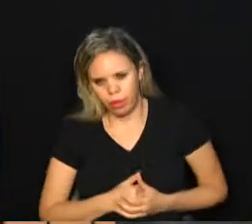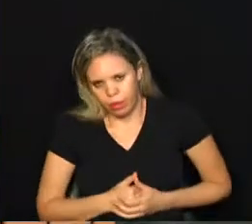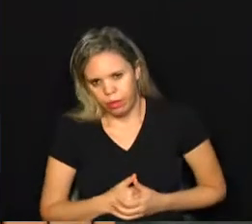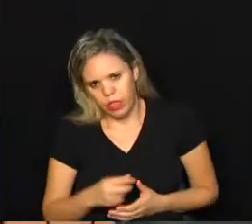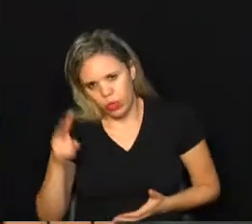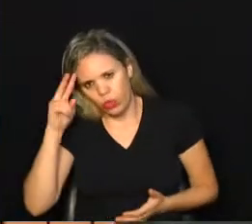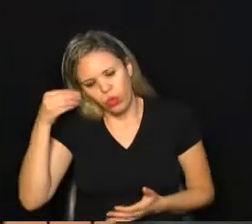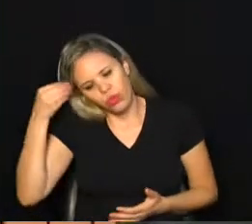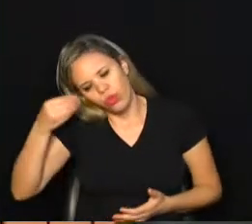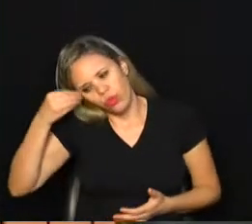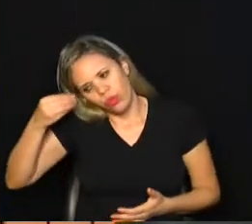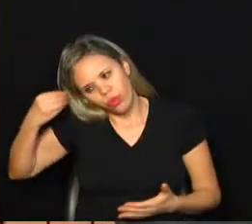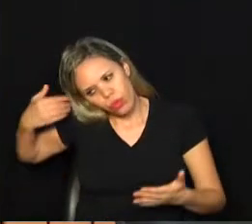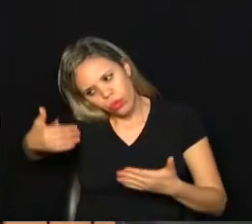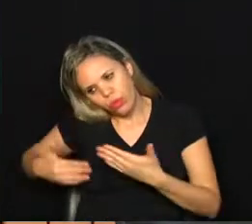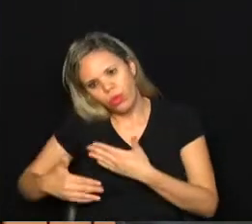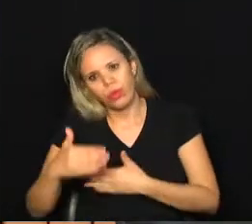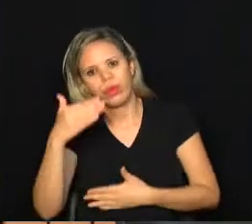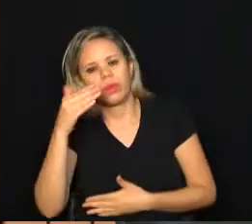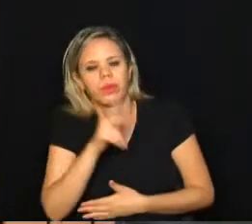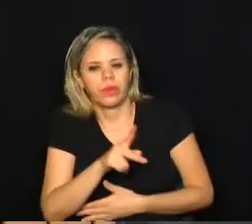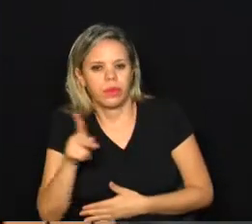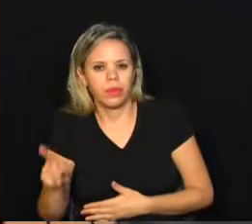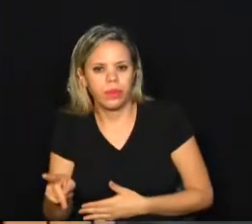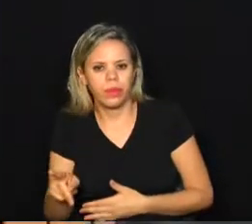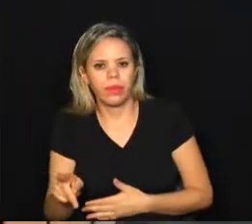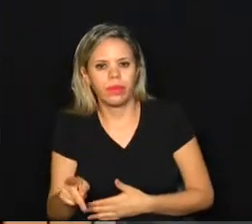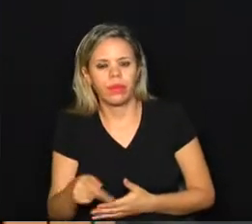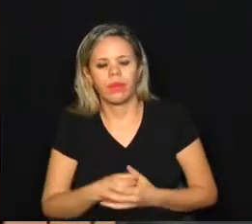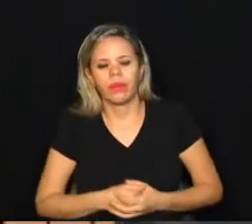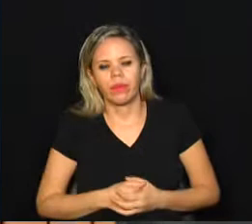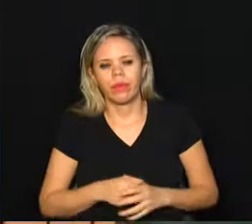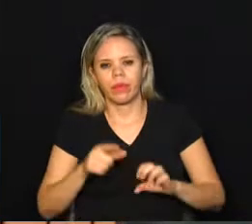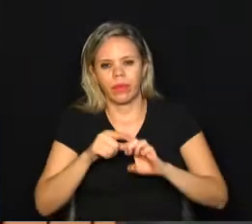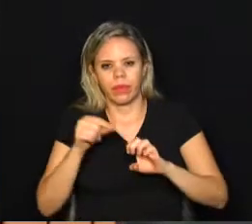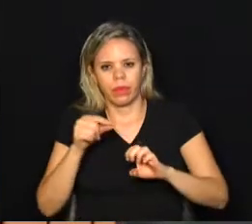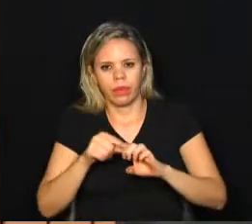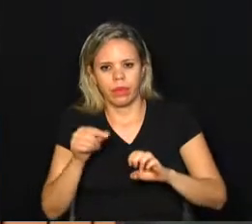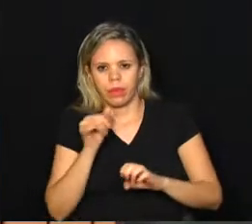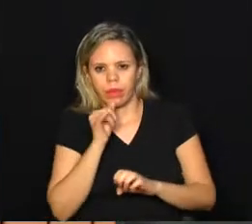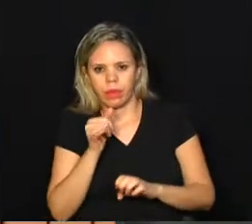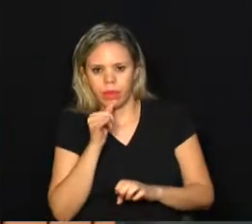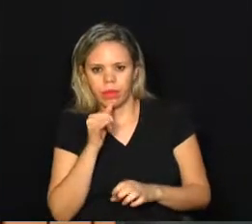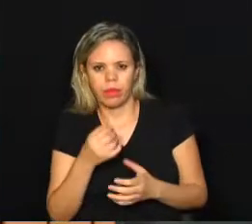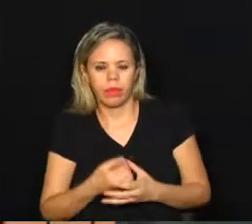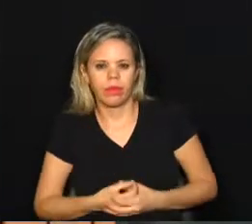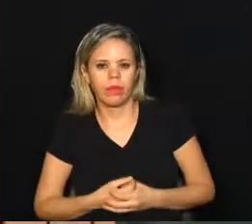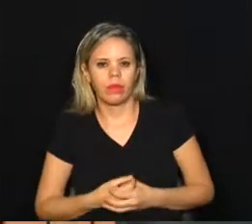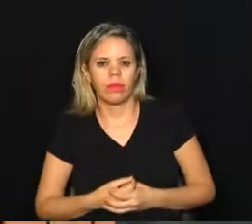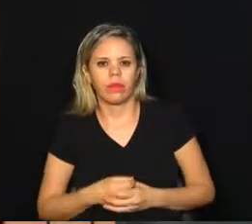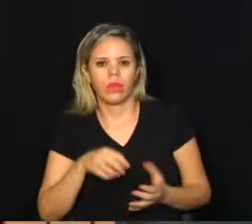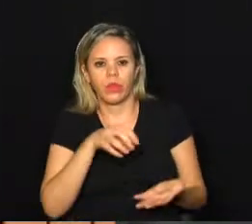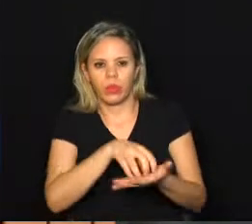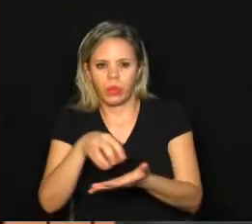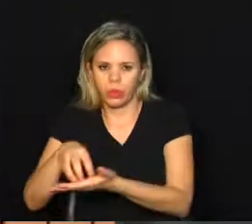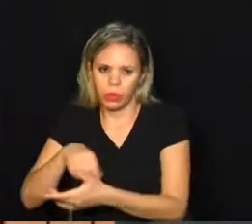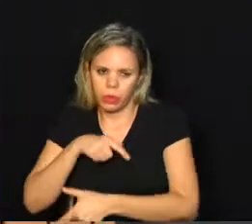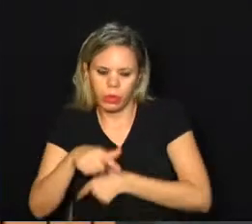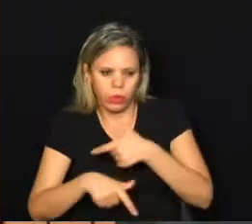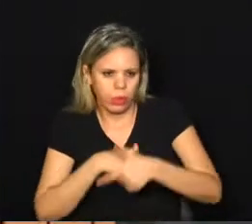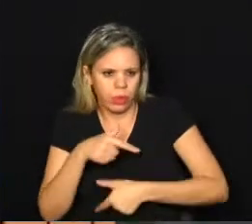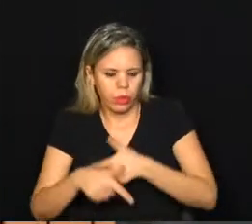histórico como professor, como empreendedor e como pelos setores onde ele passou, toda